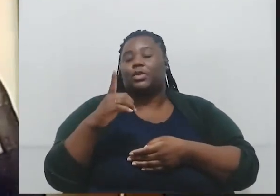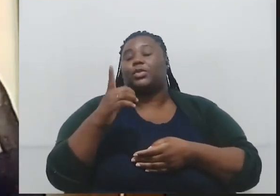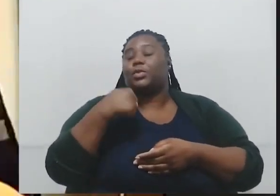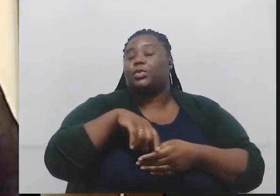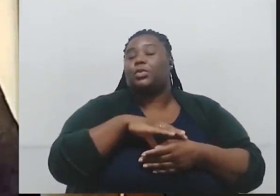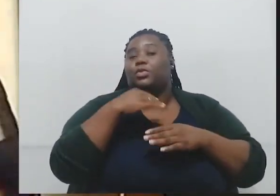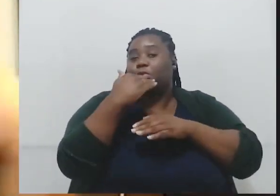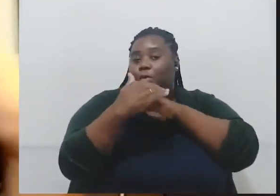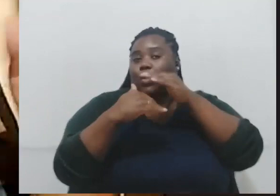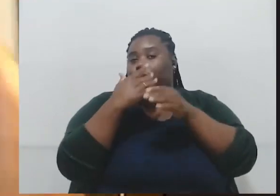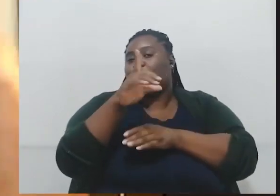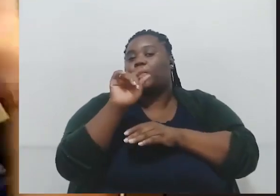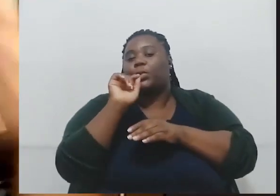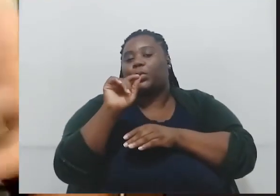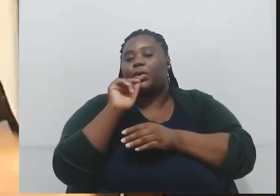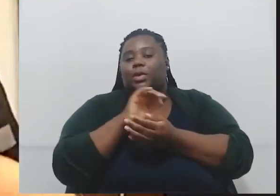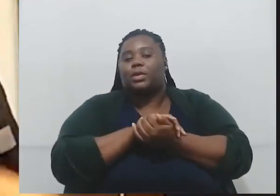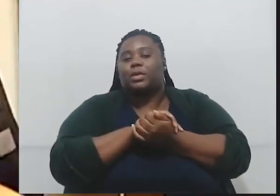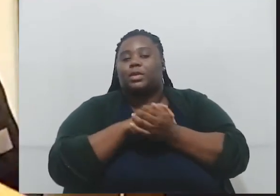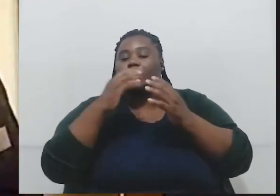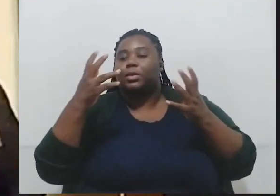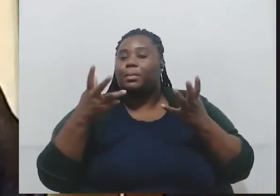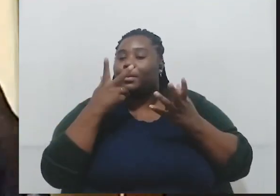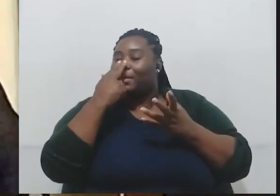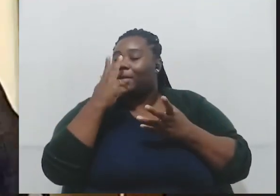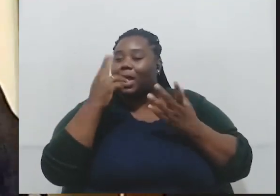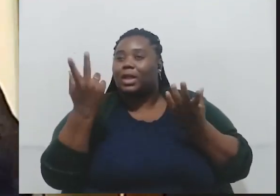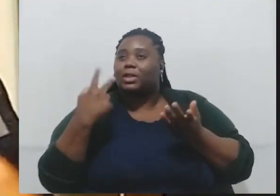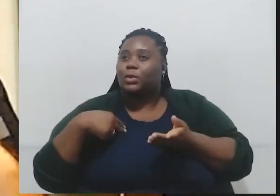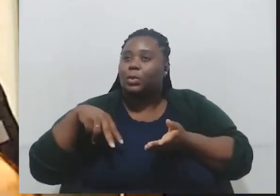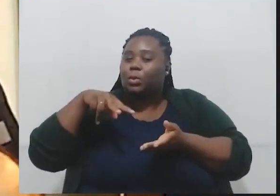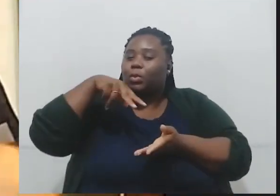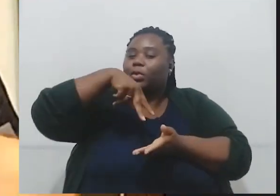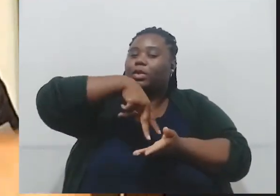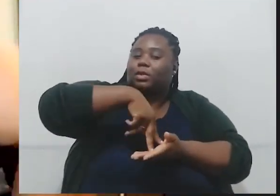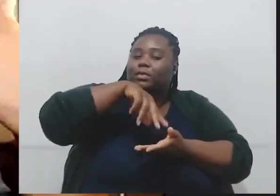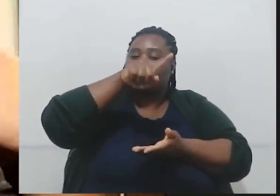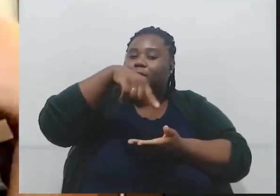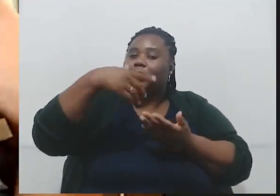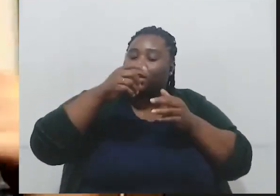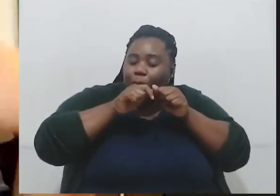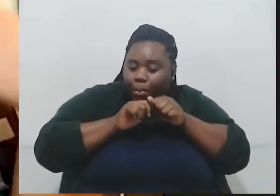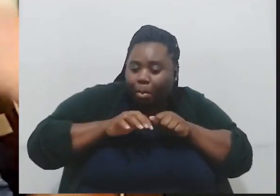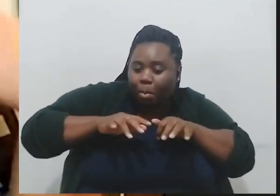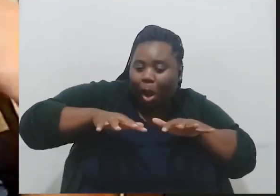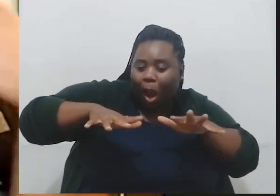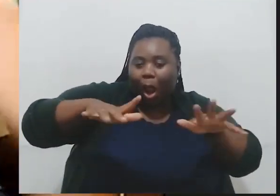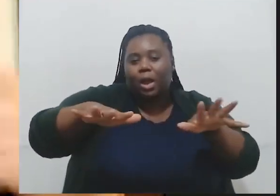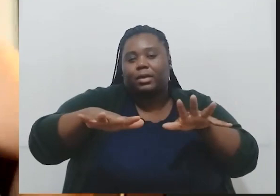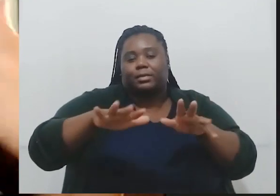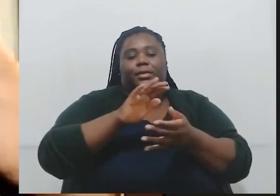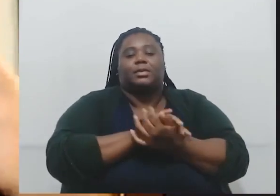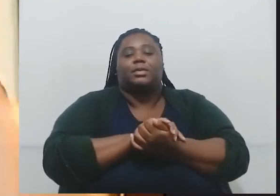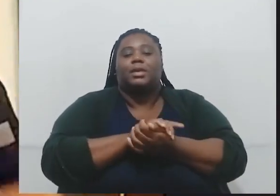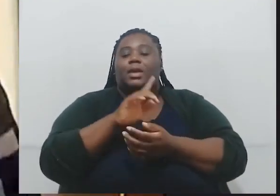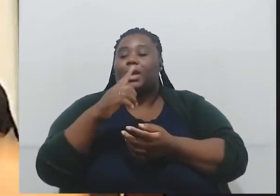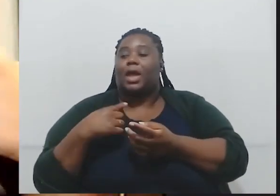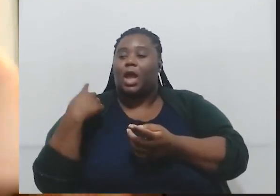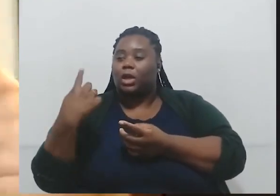levante, sabe? Um processo que é de contaminação, sabe? Então, essa solidão, depois ela é super habitada,